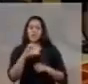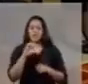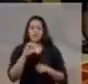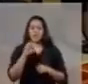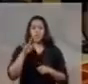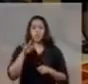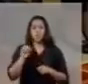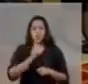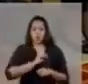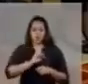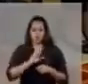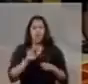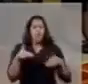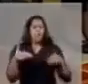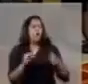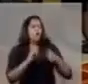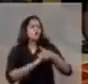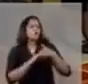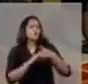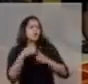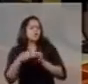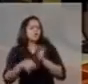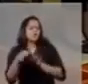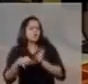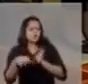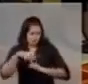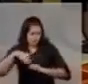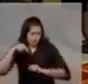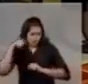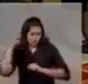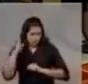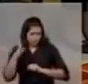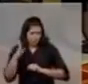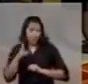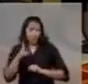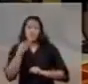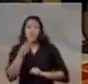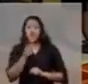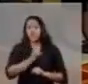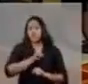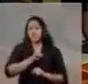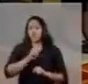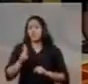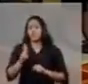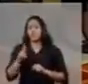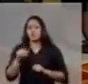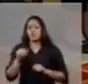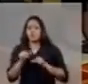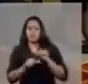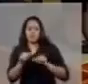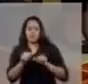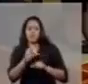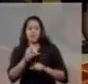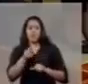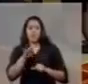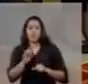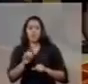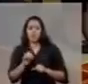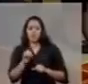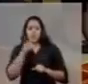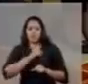pensando, qual é a instituição jurídica no Brasil que, em nome da modernização do culto religioso, mandaria uma